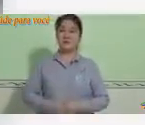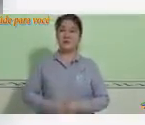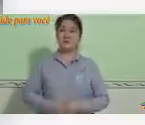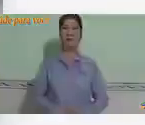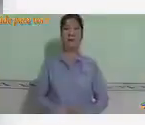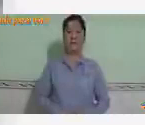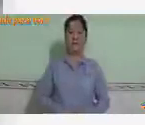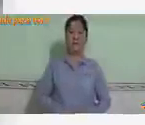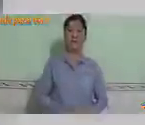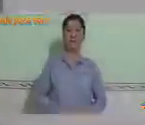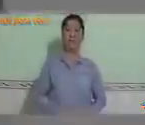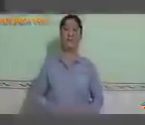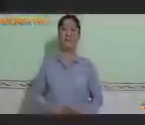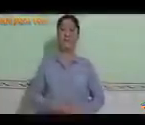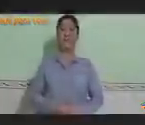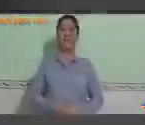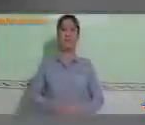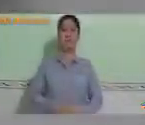bicho geográfico.